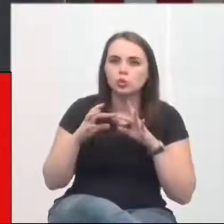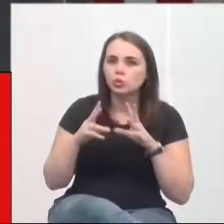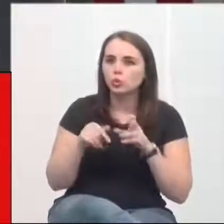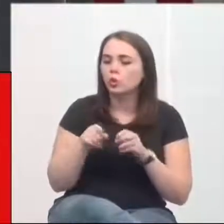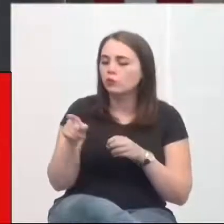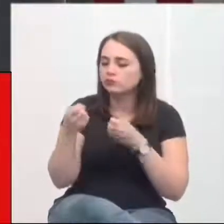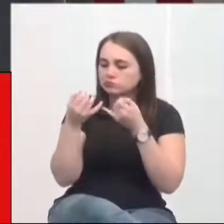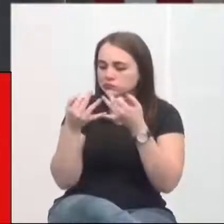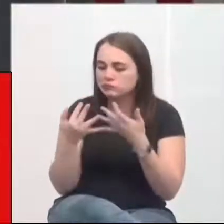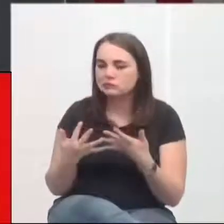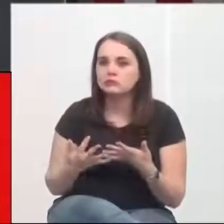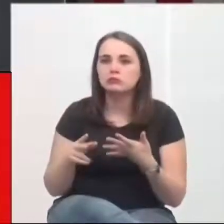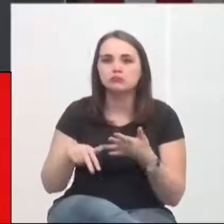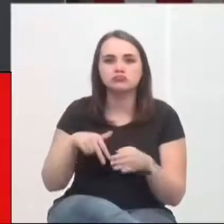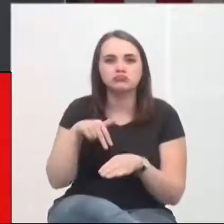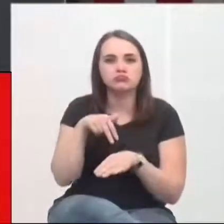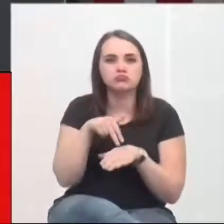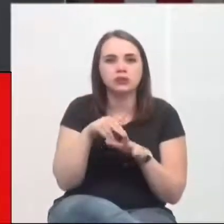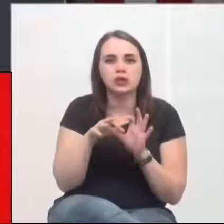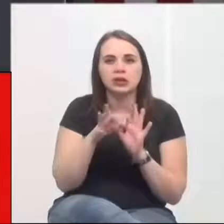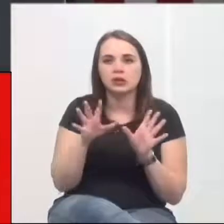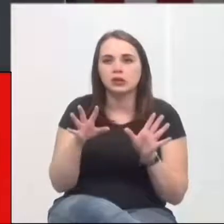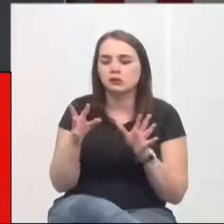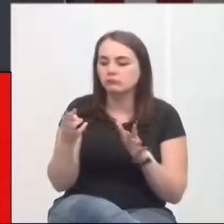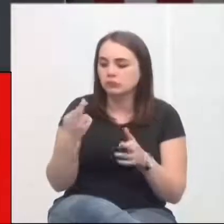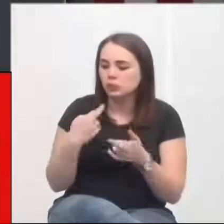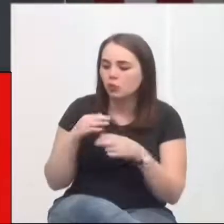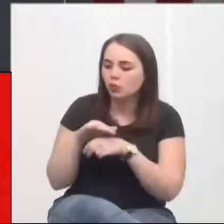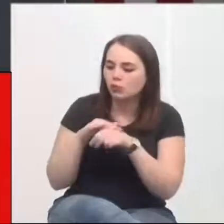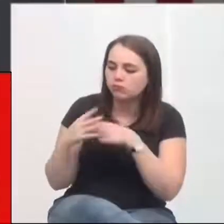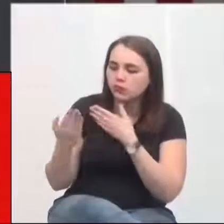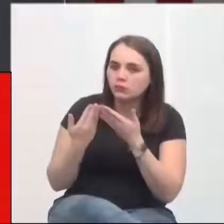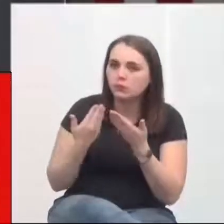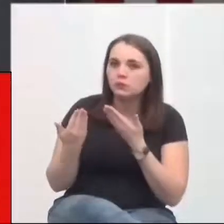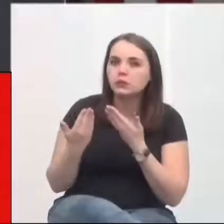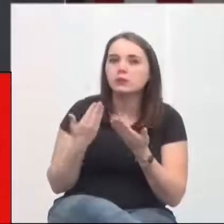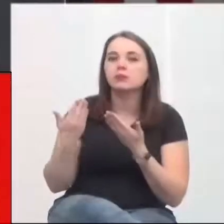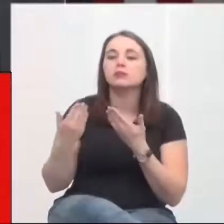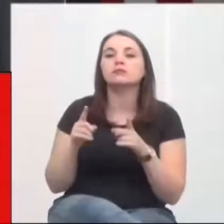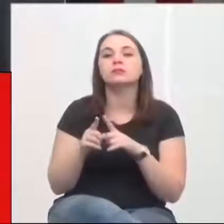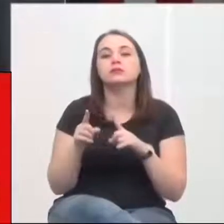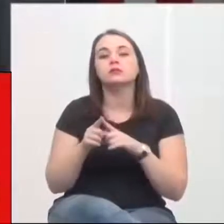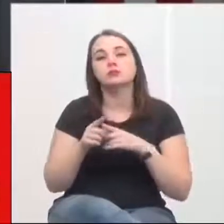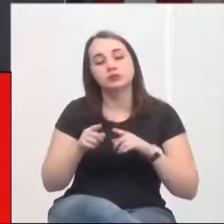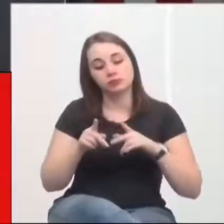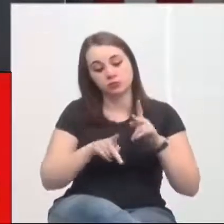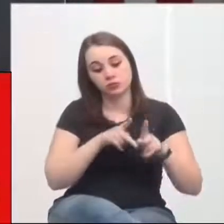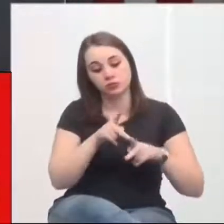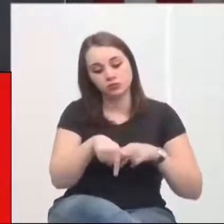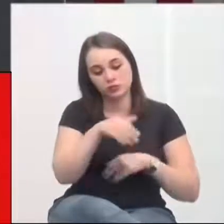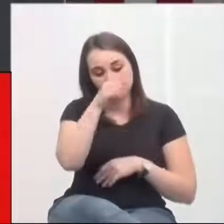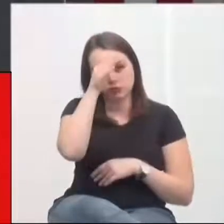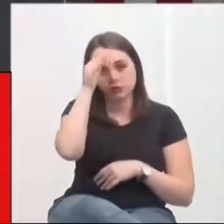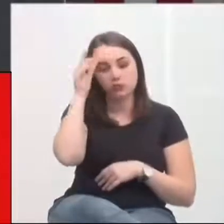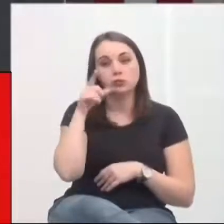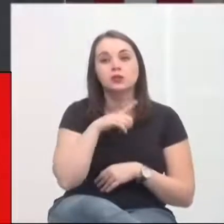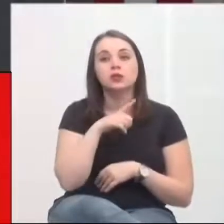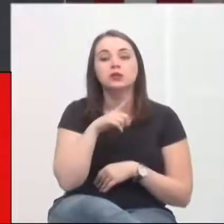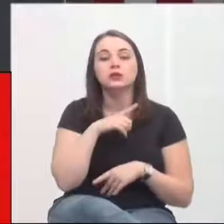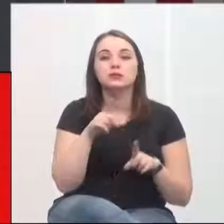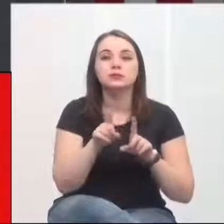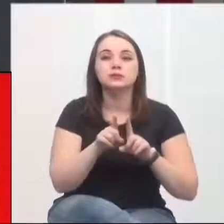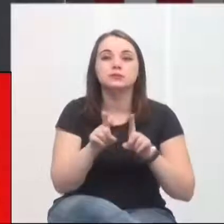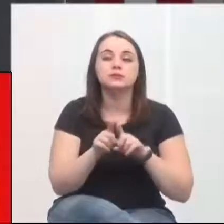tem se colocado à disposição, respondido a nós e também a nossa população. Nós temos aqui